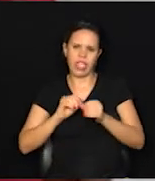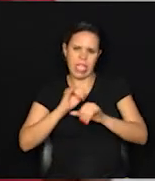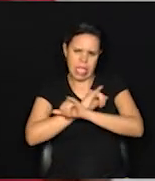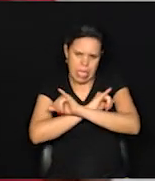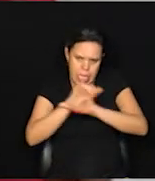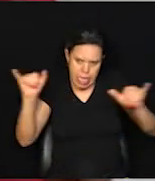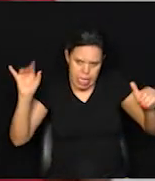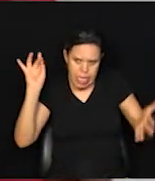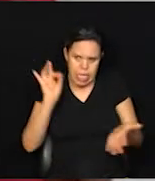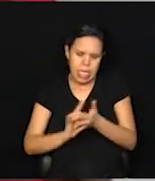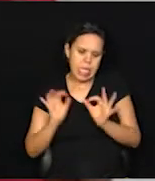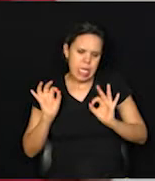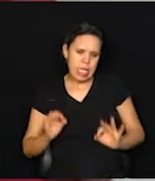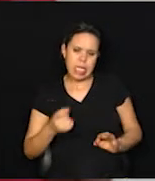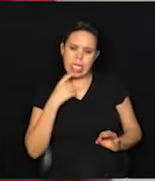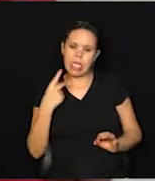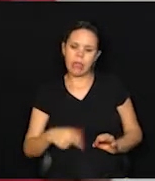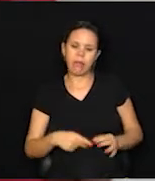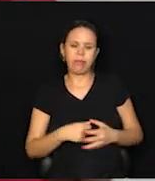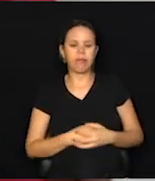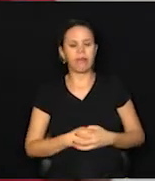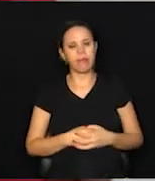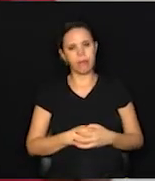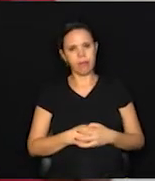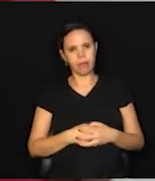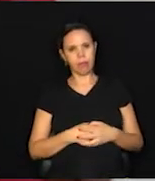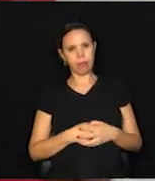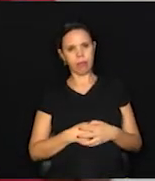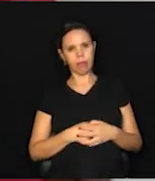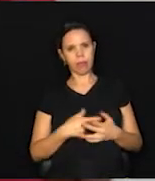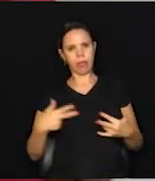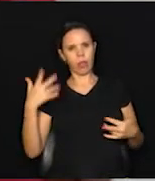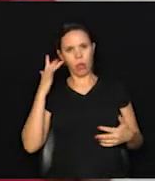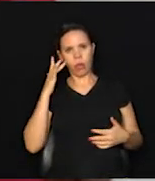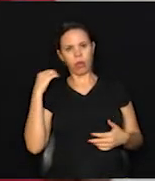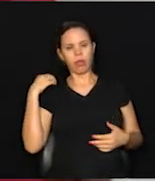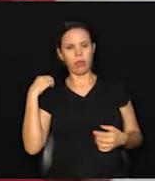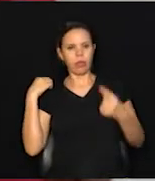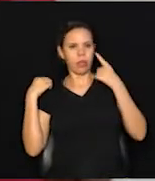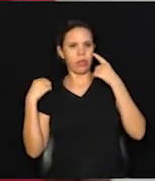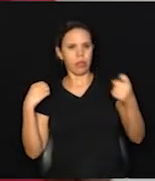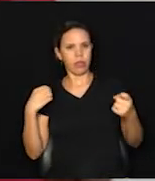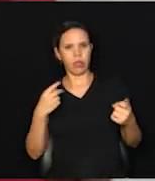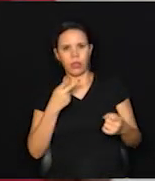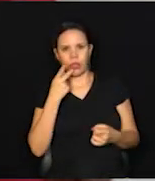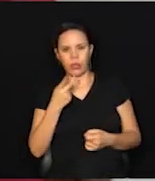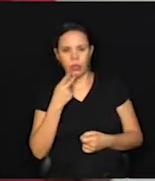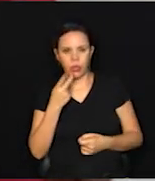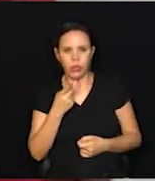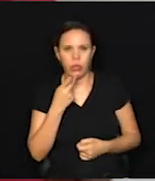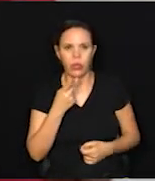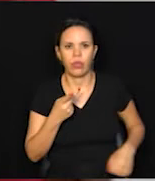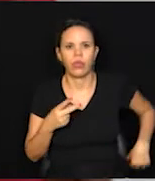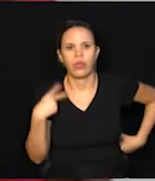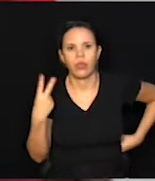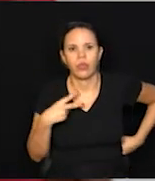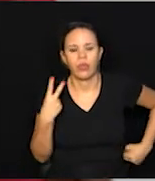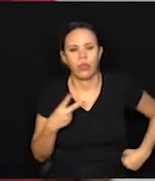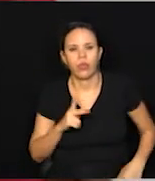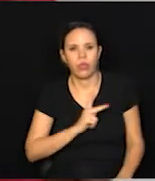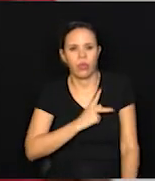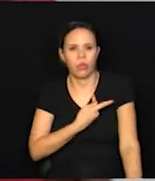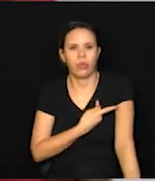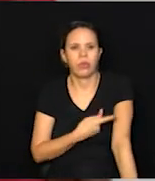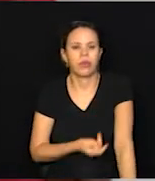mais efetiva possível em Campinas. Uma coisa que eu achei muito interessante na fala do vereador Paulo